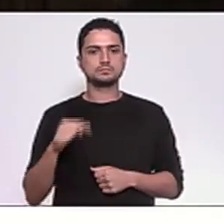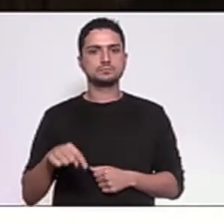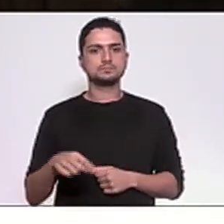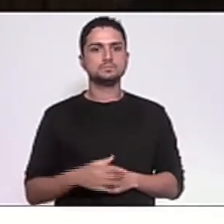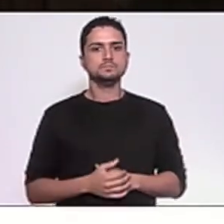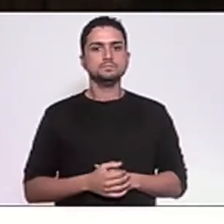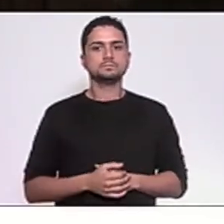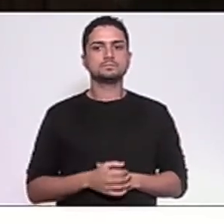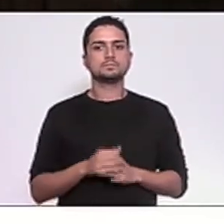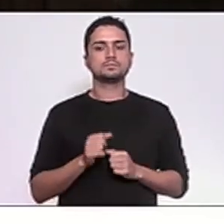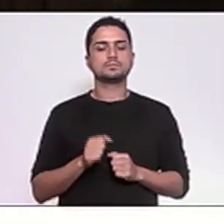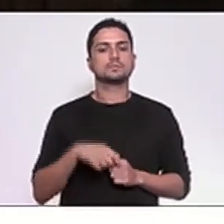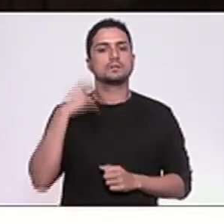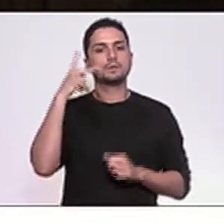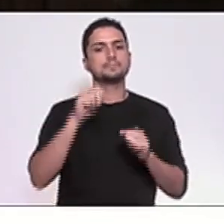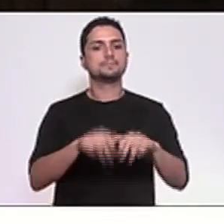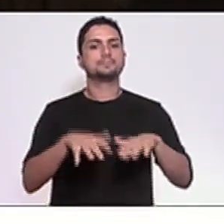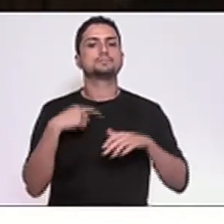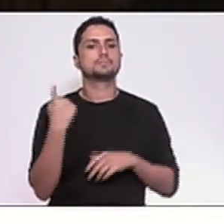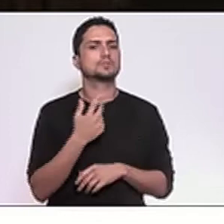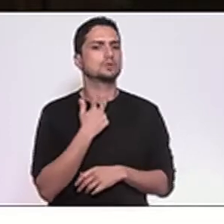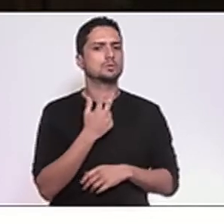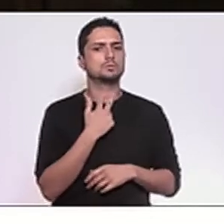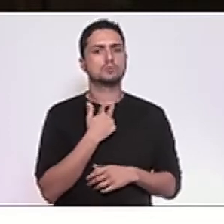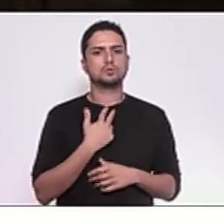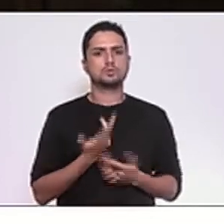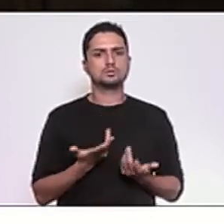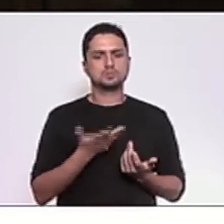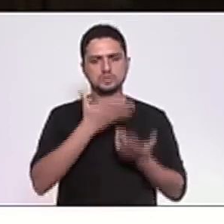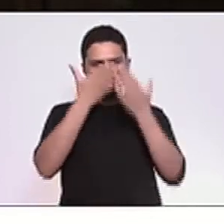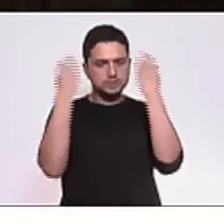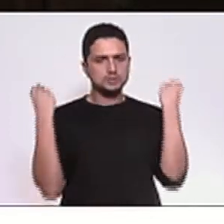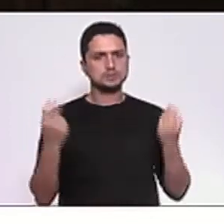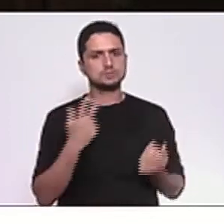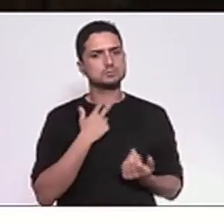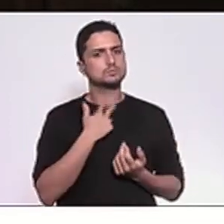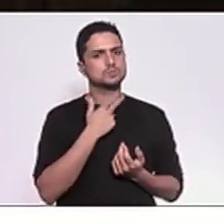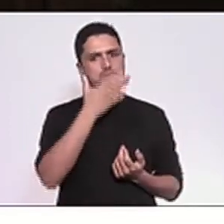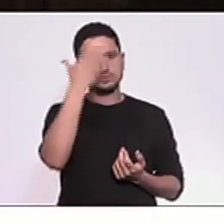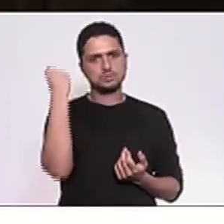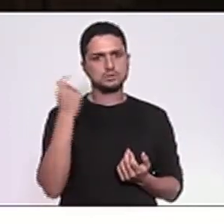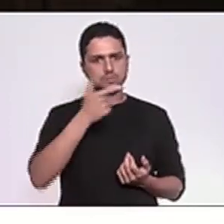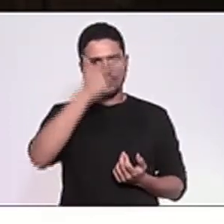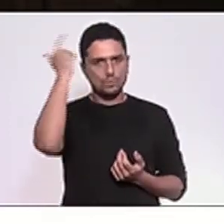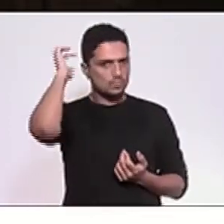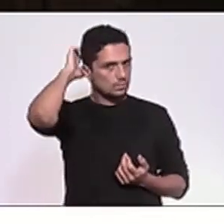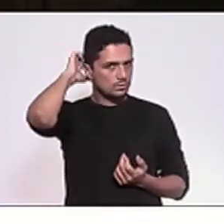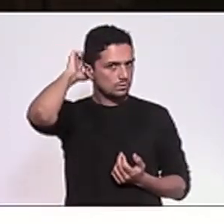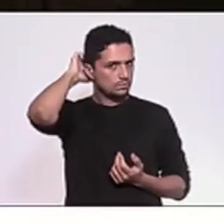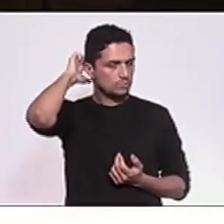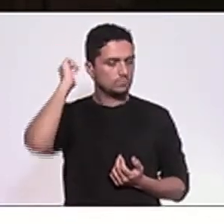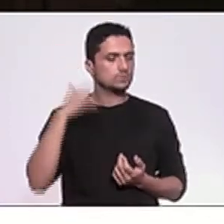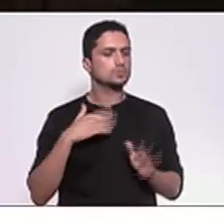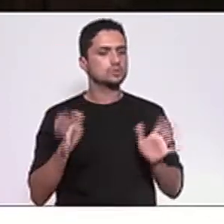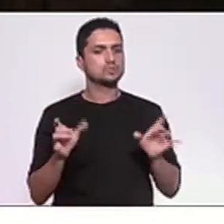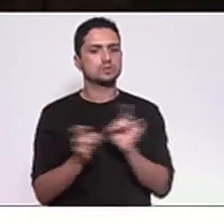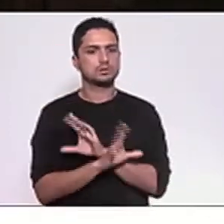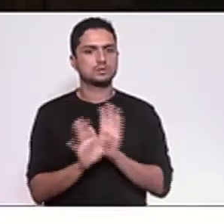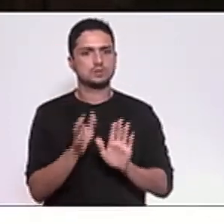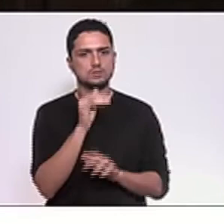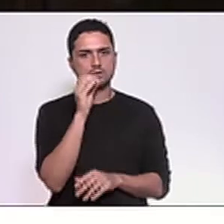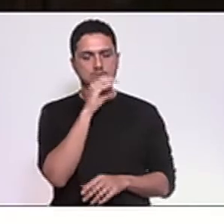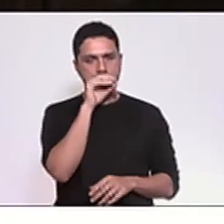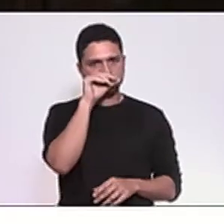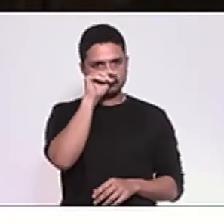hoje no parlamento, não podemos ter memória curta. Na última semana, estou concluindo, senhora